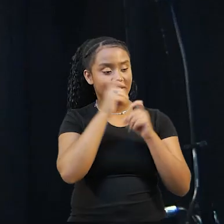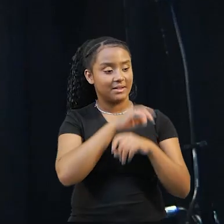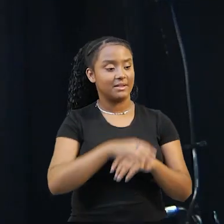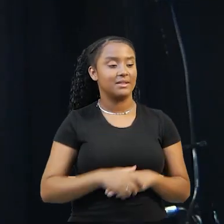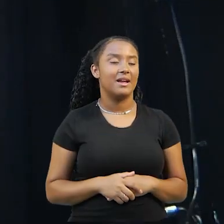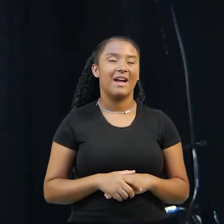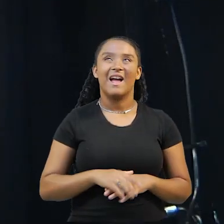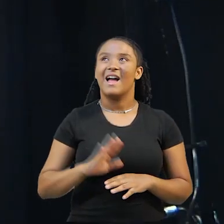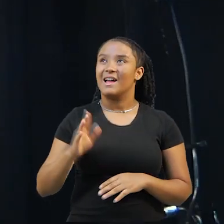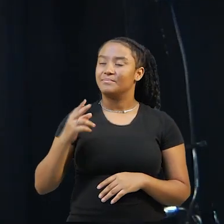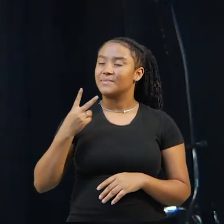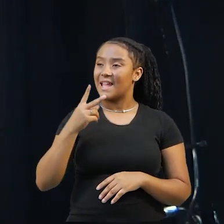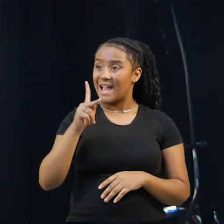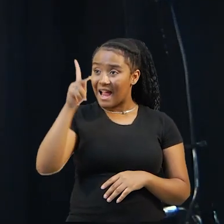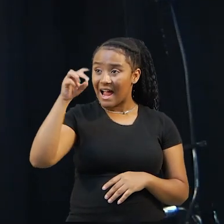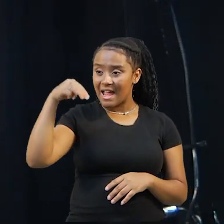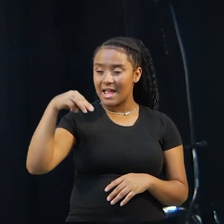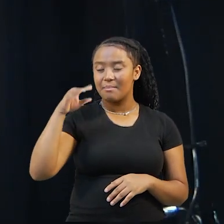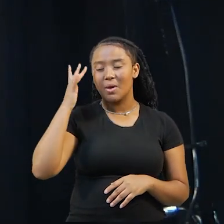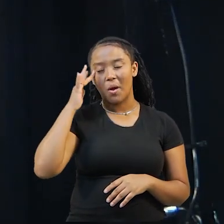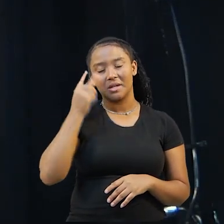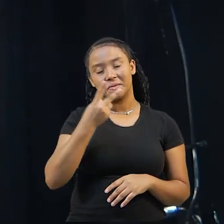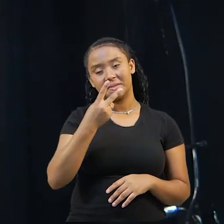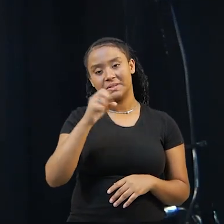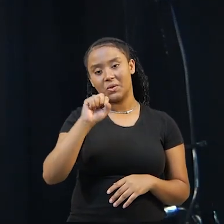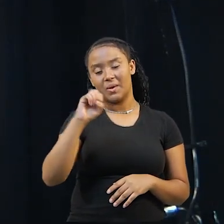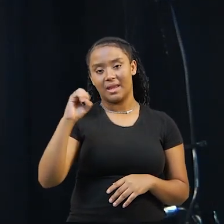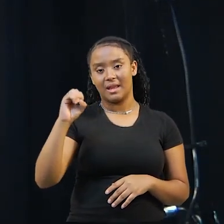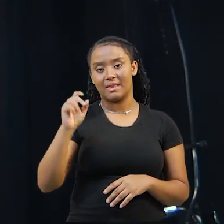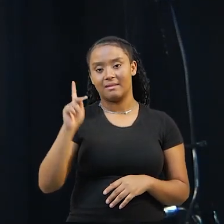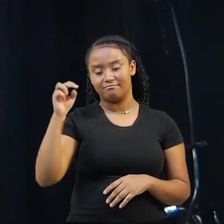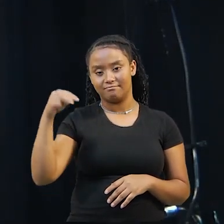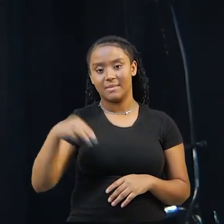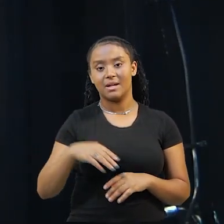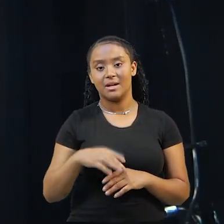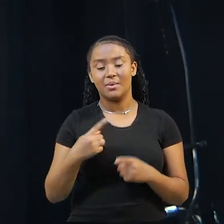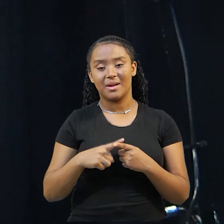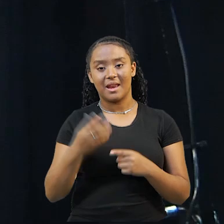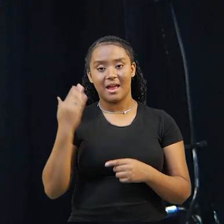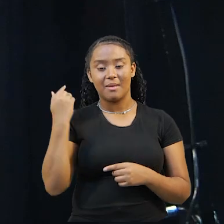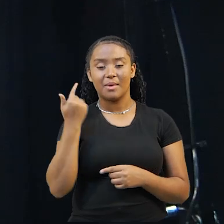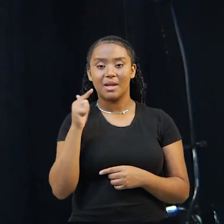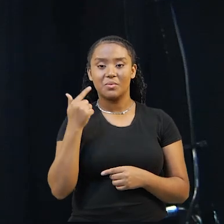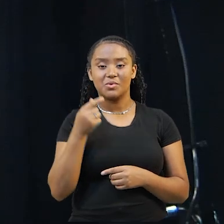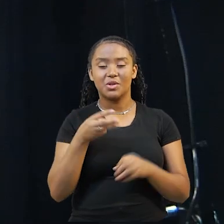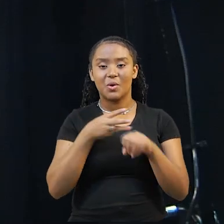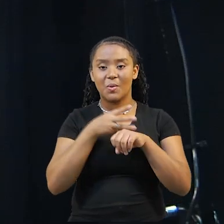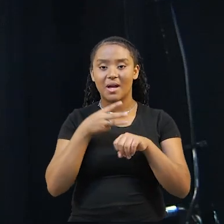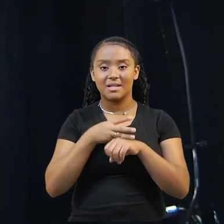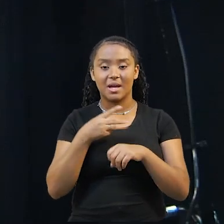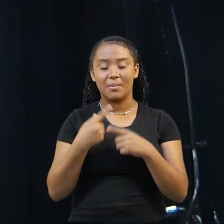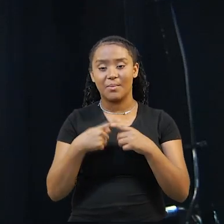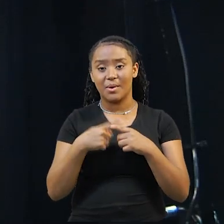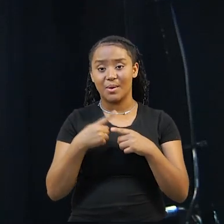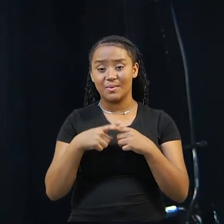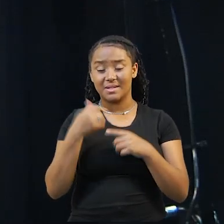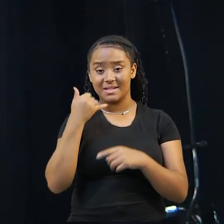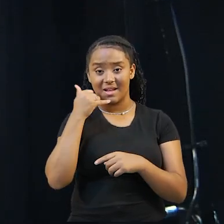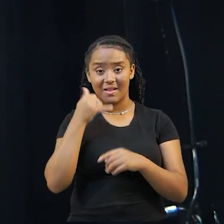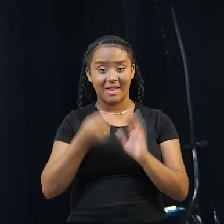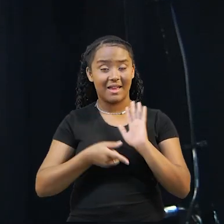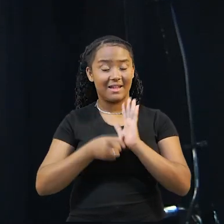280 quilômetros e na época a gente não tinha, né, o WhatsApp para poder se falar. Sim. Os celulares